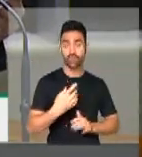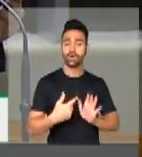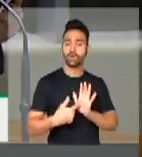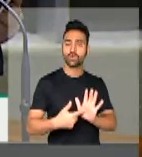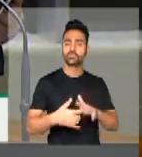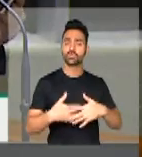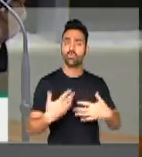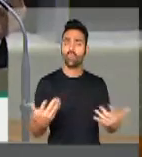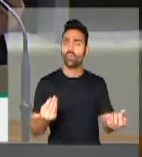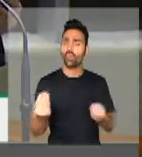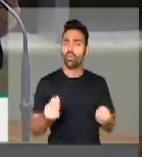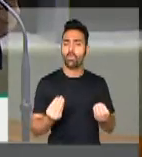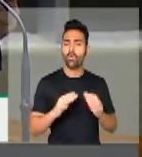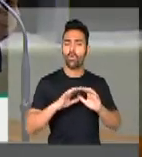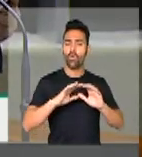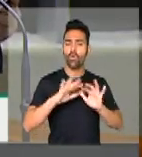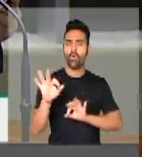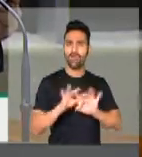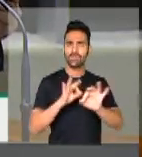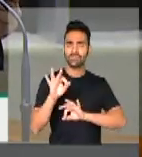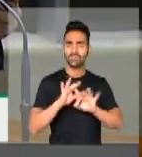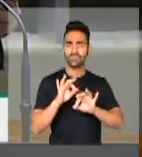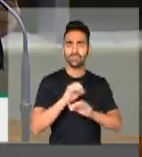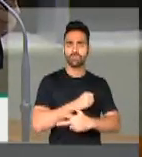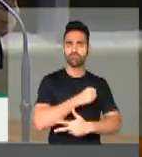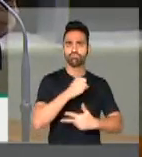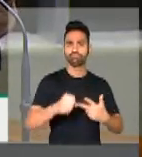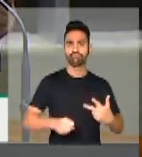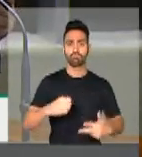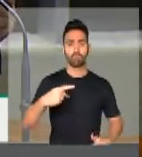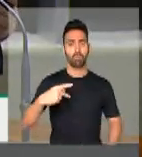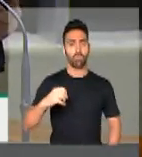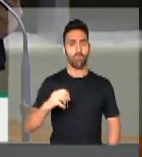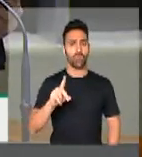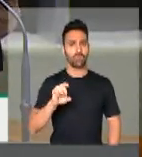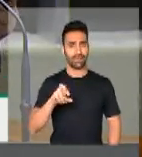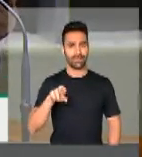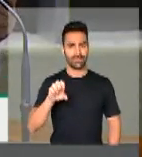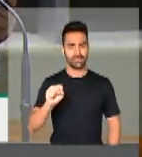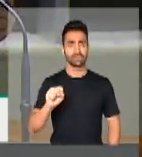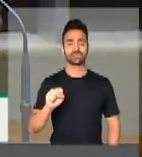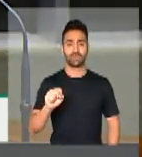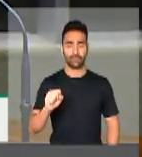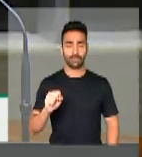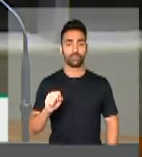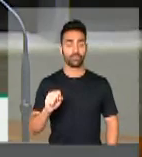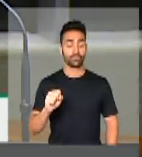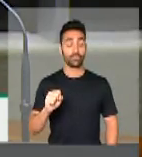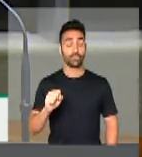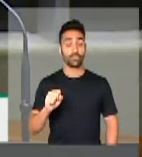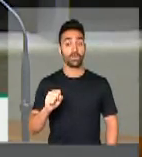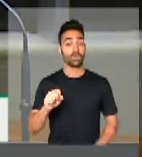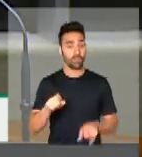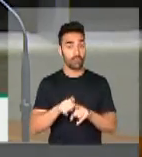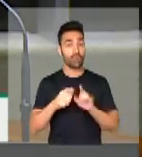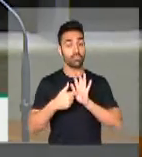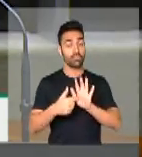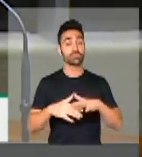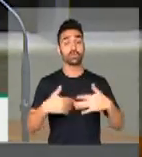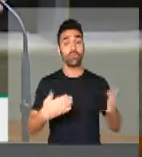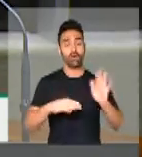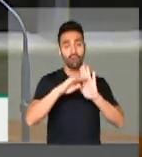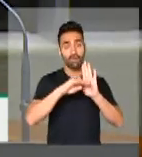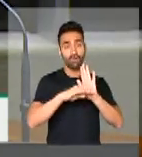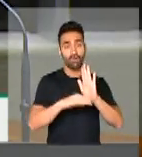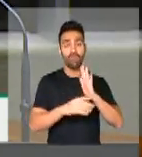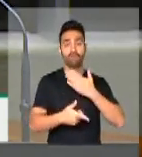forma de organização dos poderes, se refere às funções essenciais da Justiça,